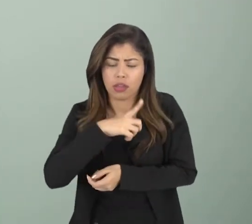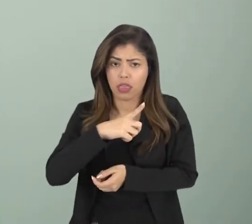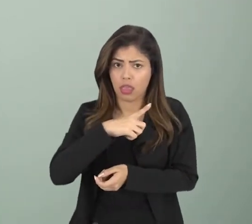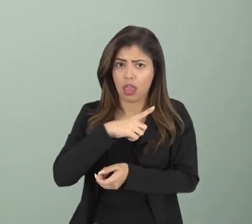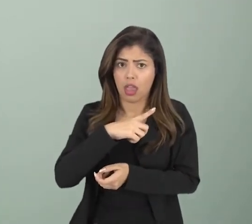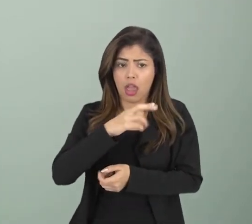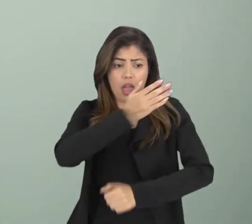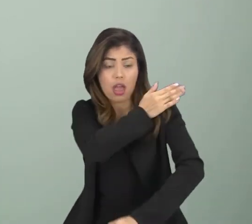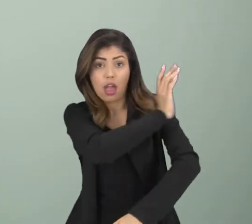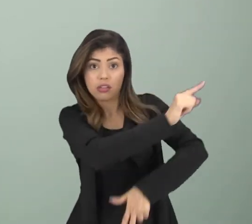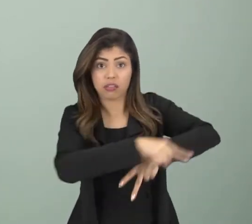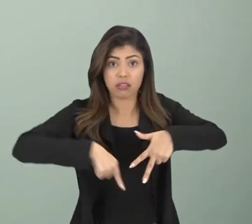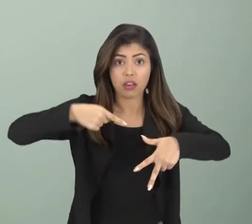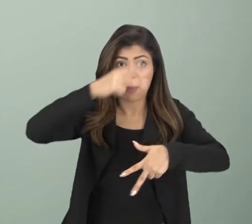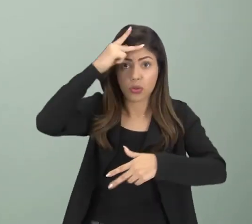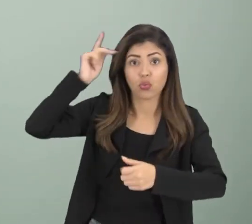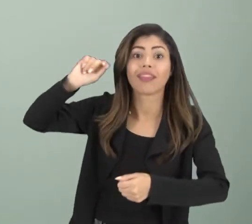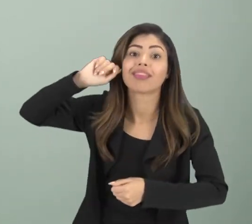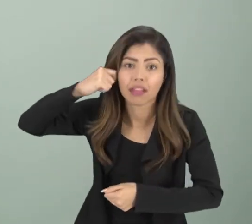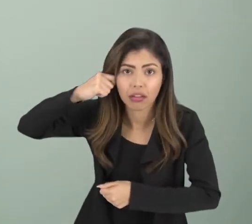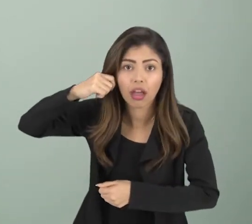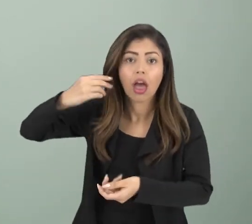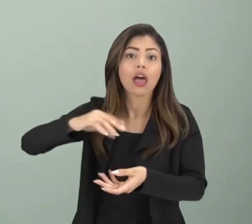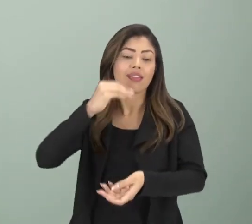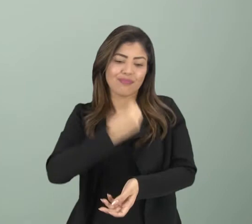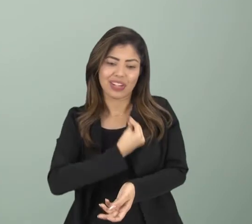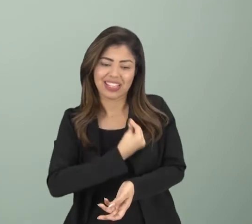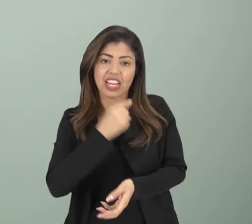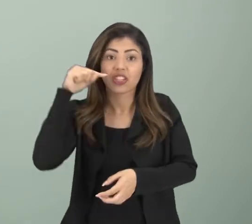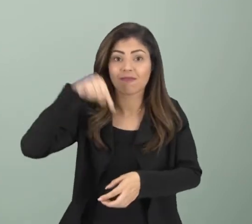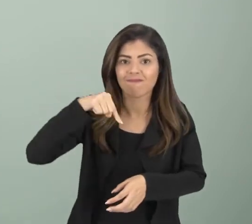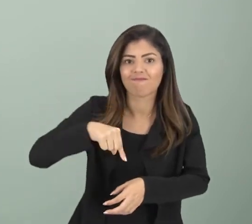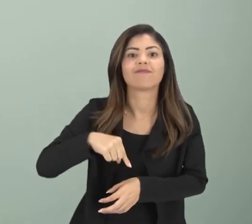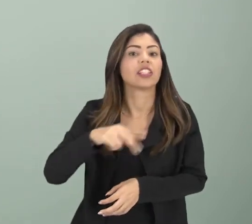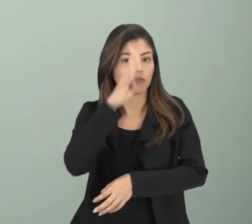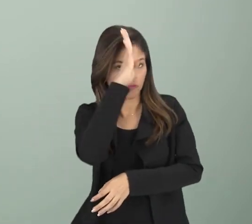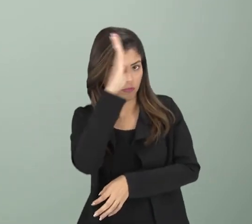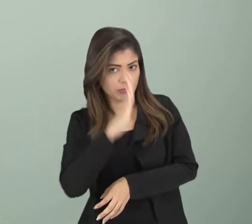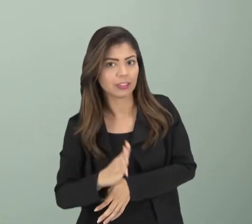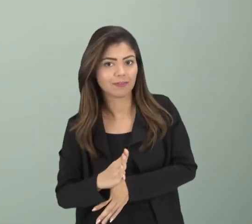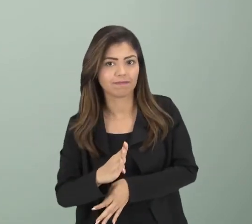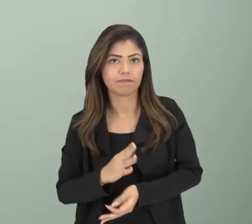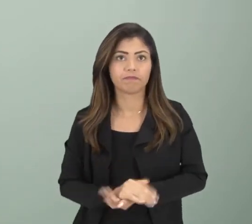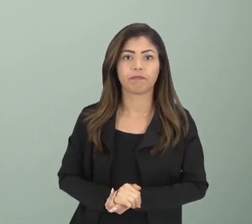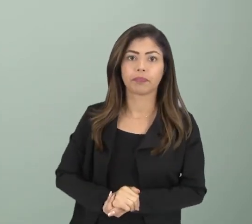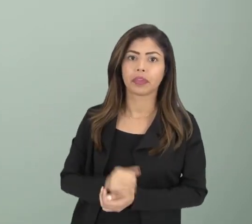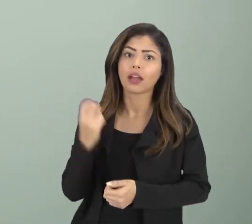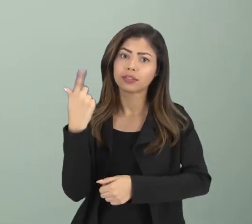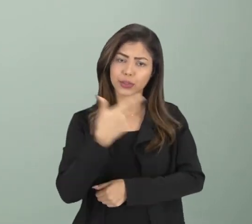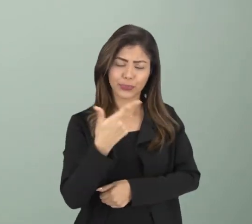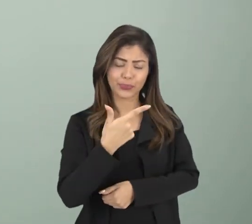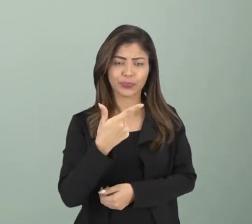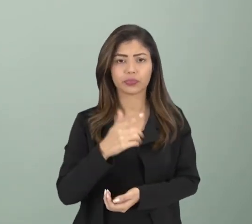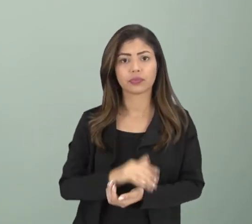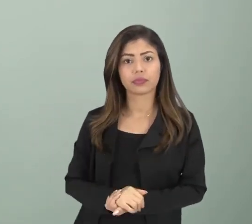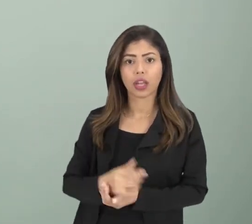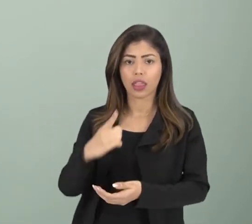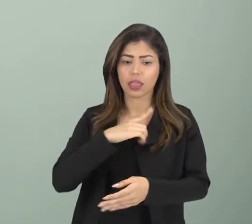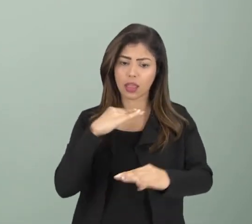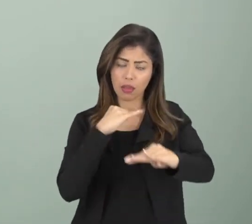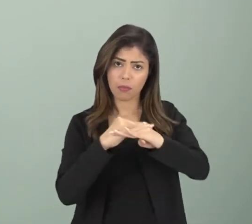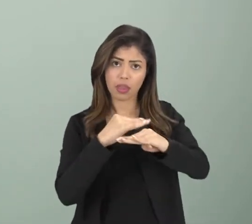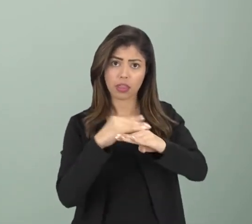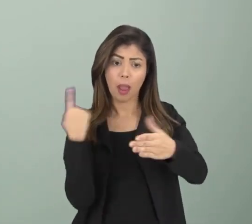discriminação racial voltada ao negro é presente na história do nosso país. Segundo, ele também